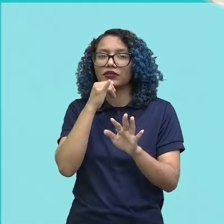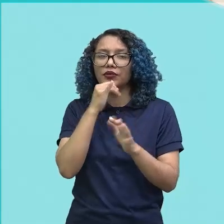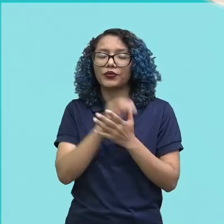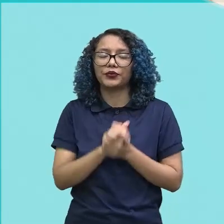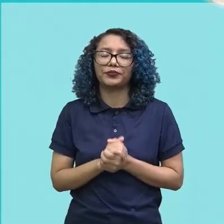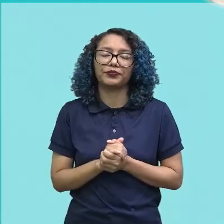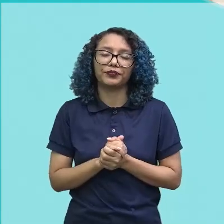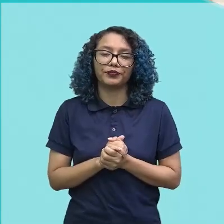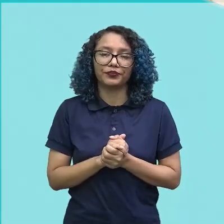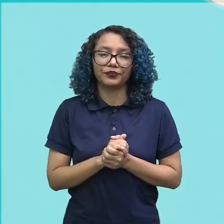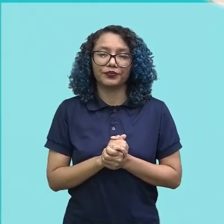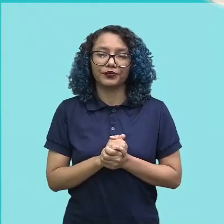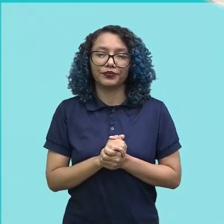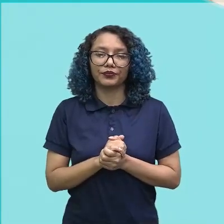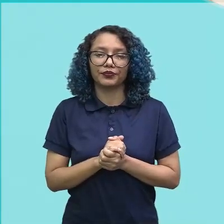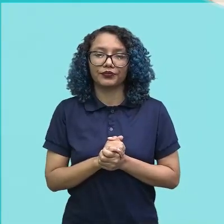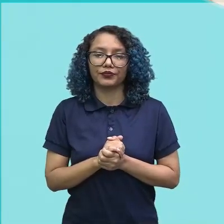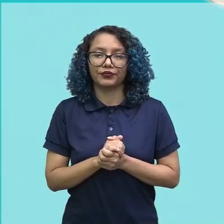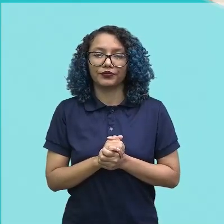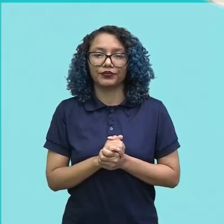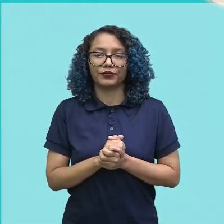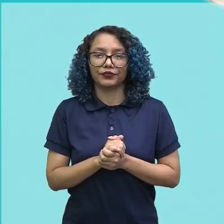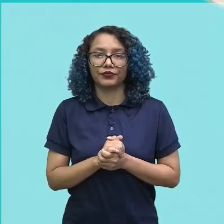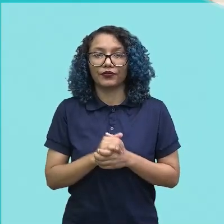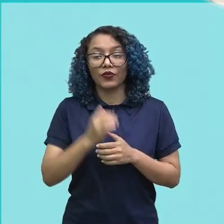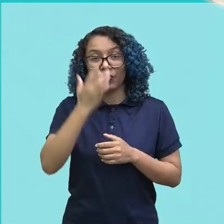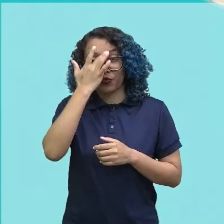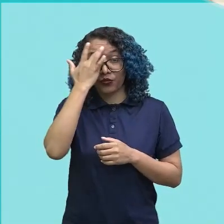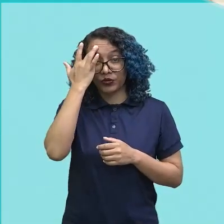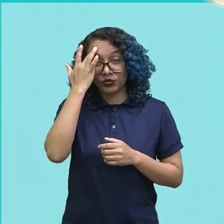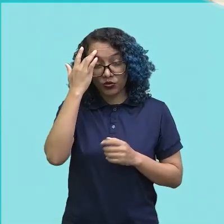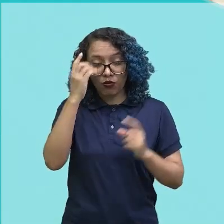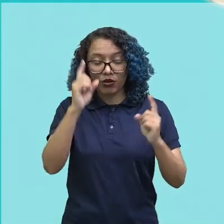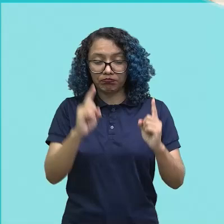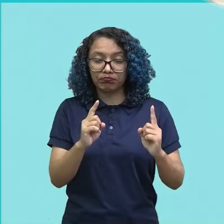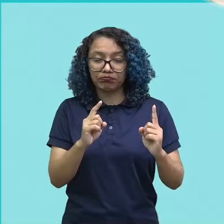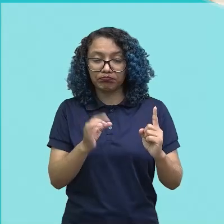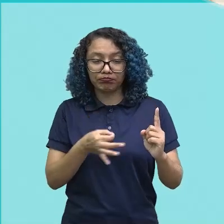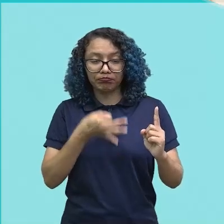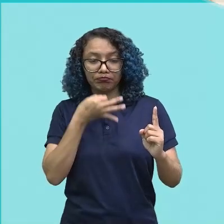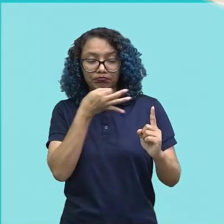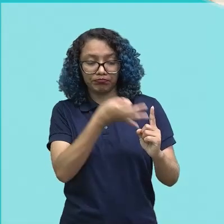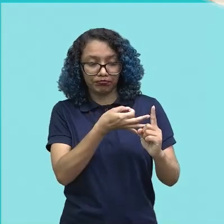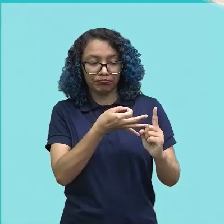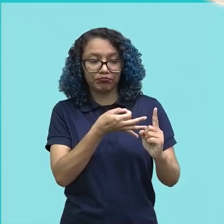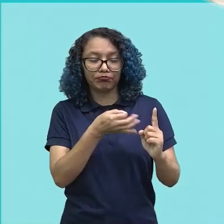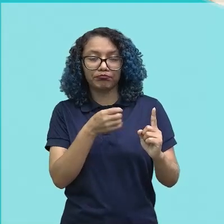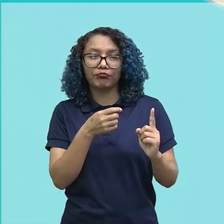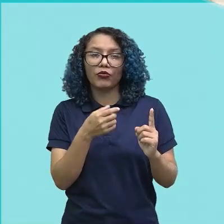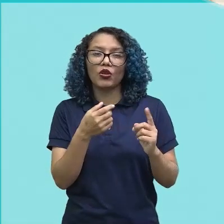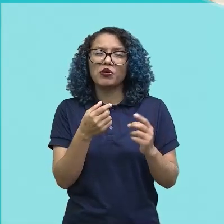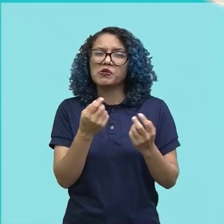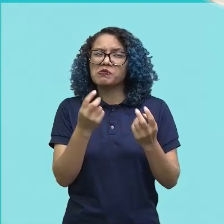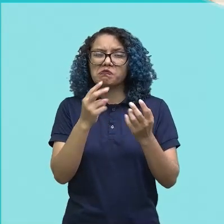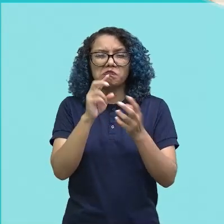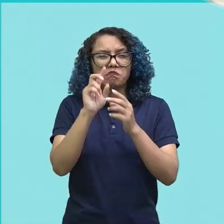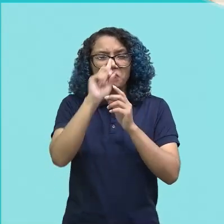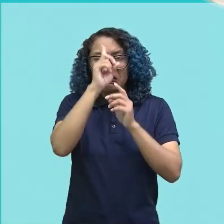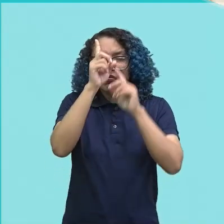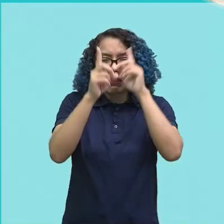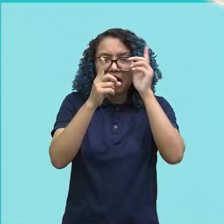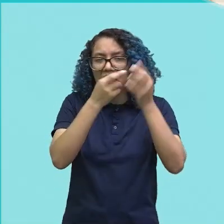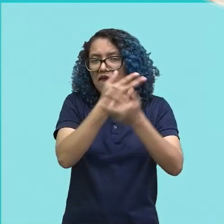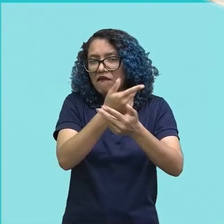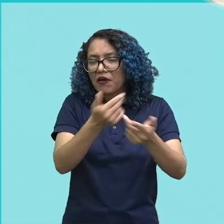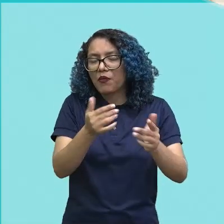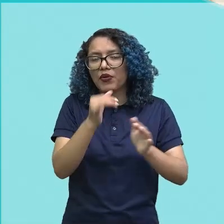se depara com uma pessoa que te apresenta uma opinião relacionada a mais diversas ideias que podem existir. De